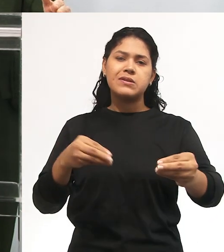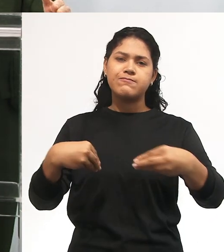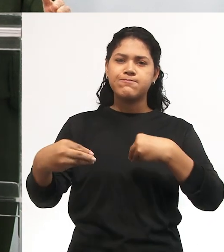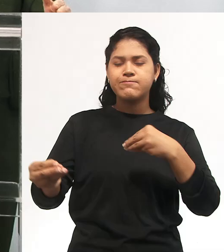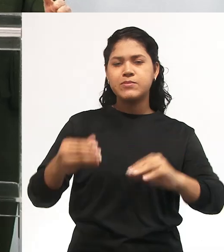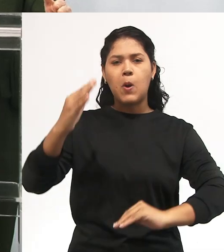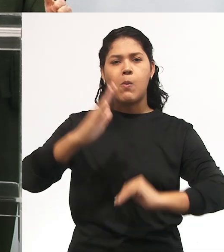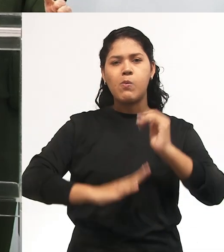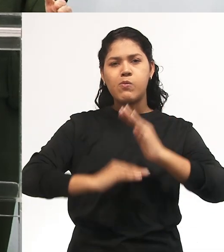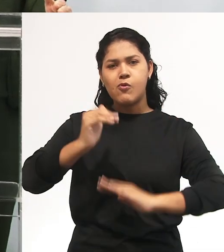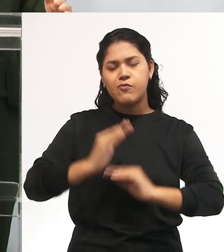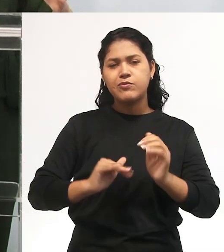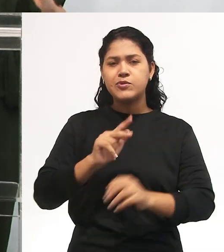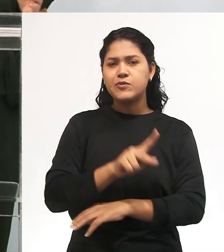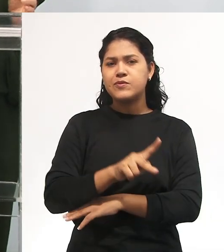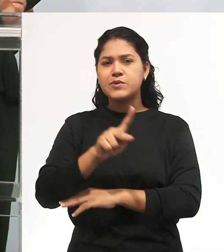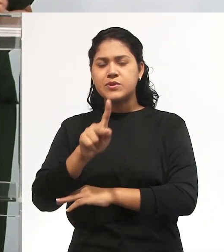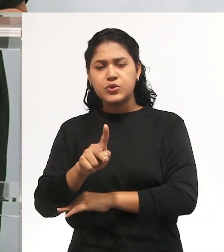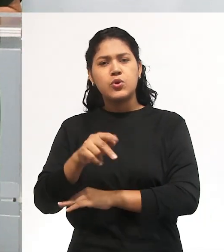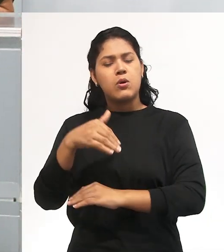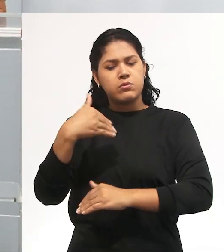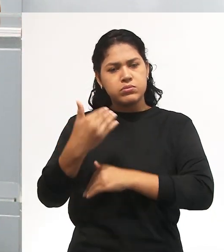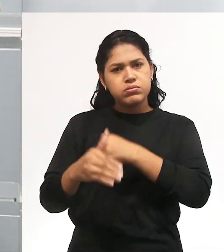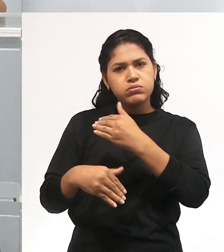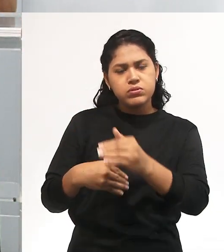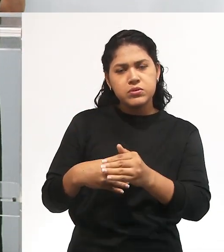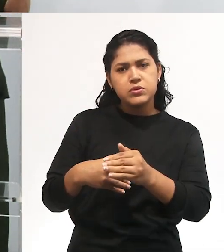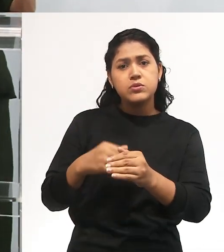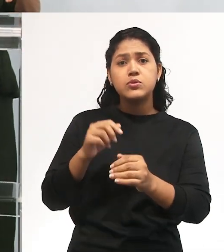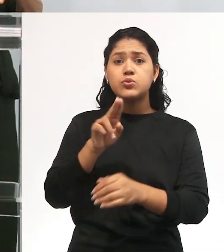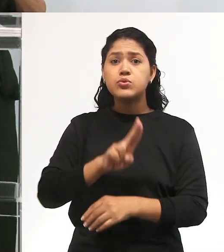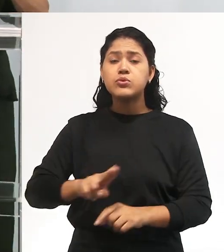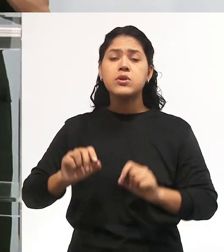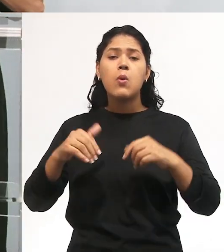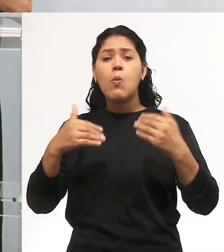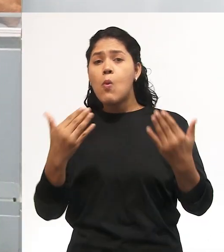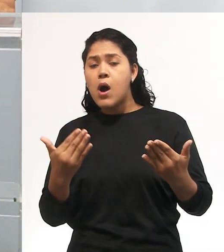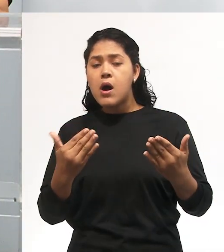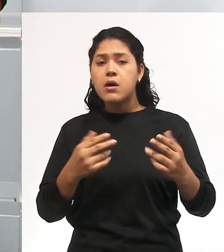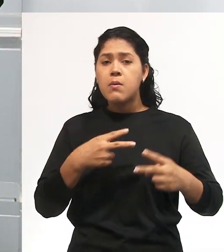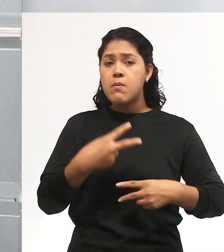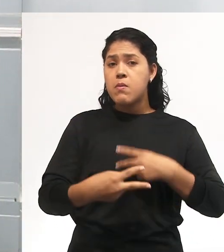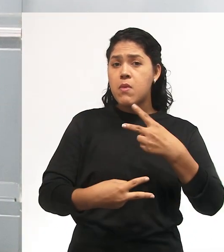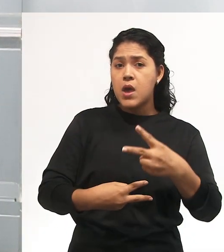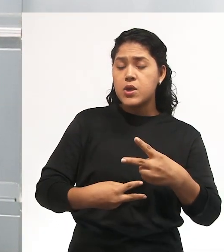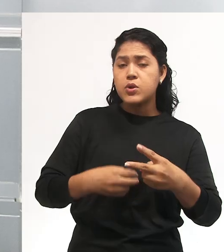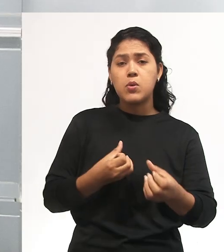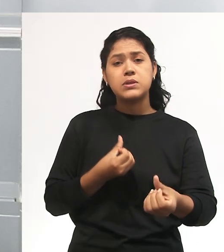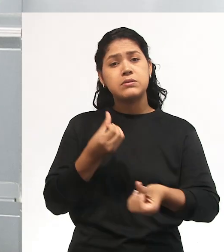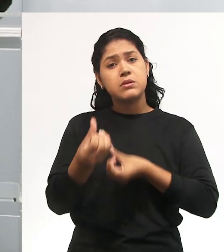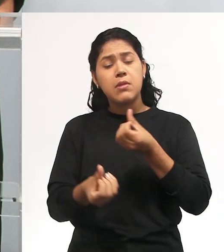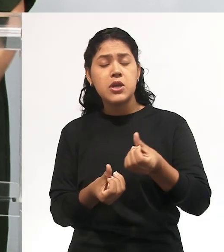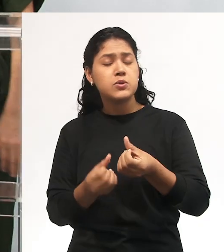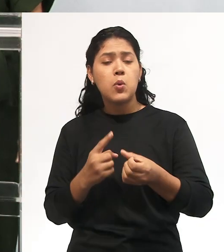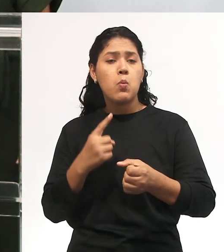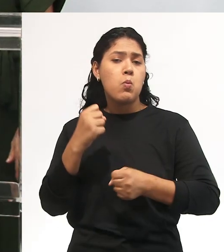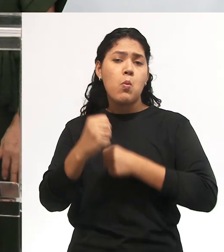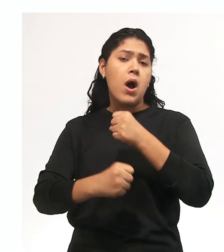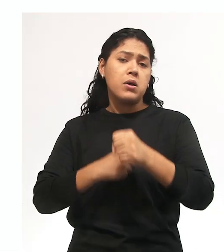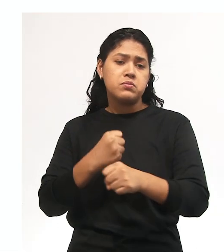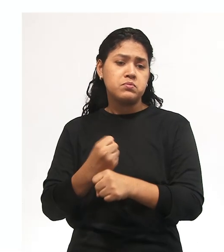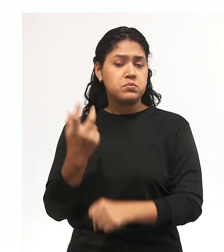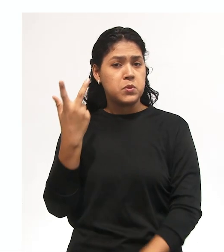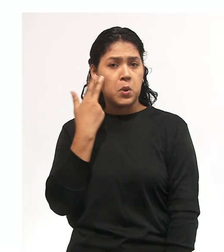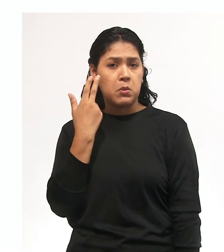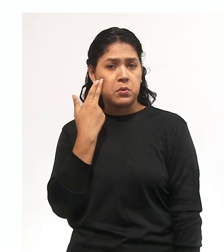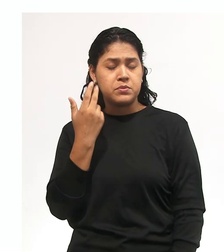diagnóstica permite ao professor no decorrer ou de um bimestre, ou de um semestre, ou do próprio ano letivo.